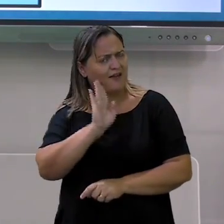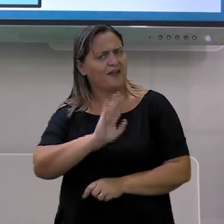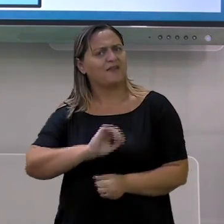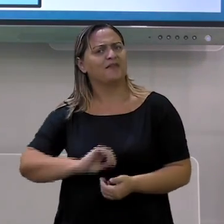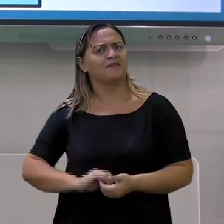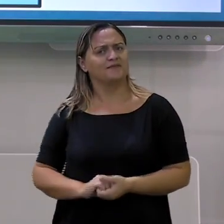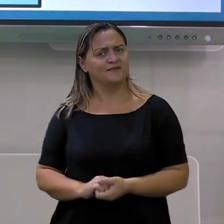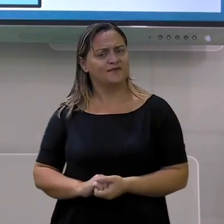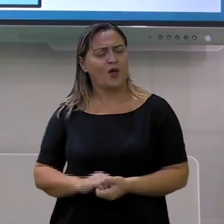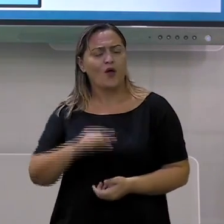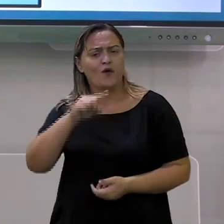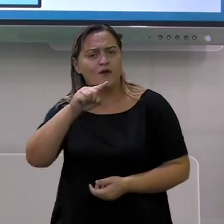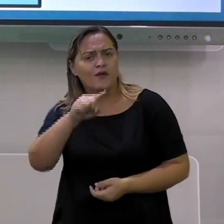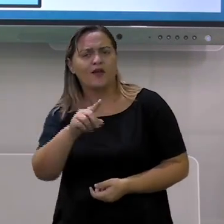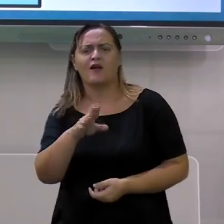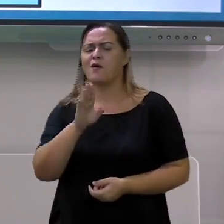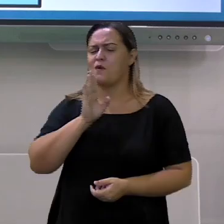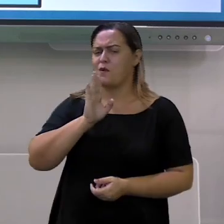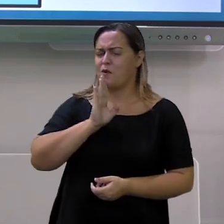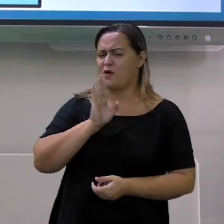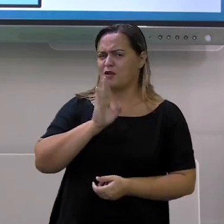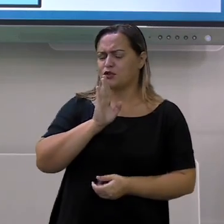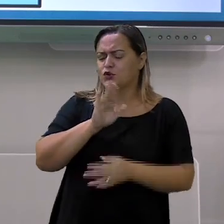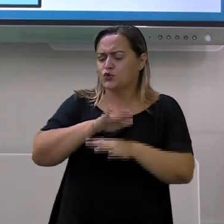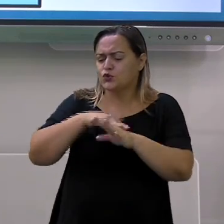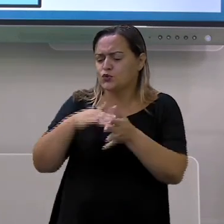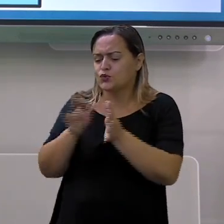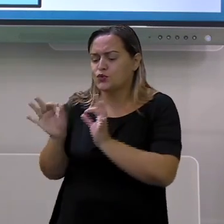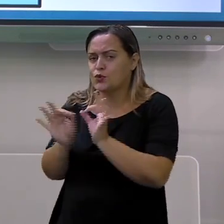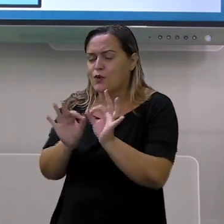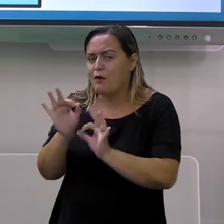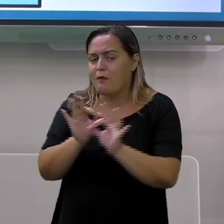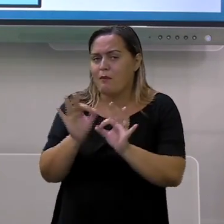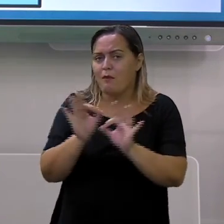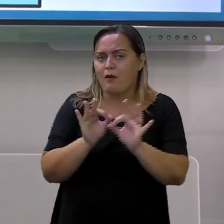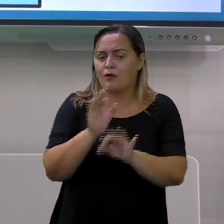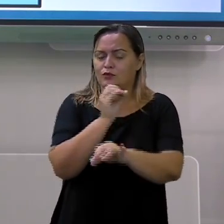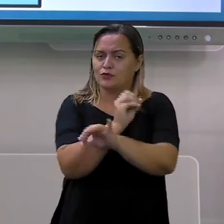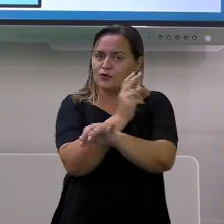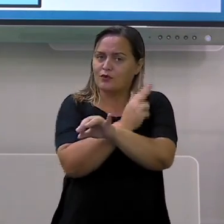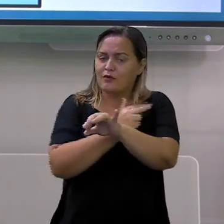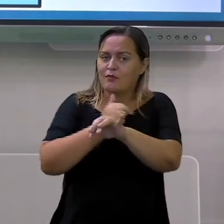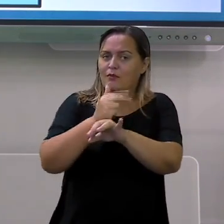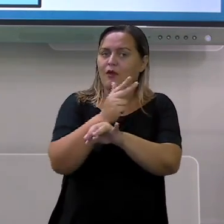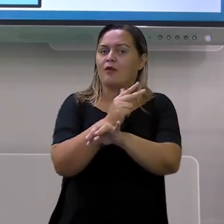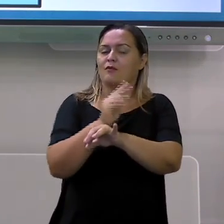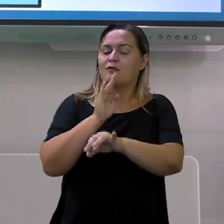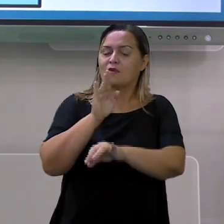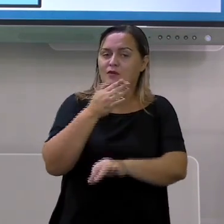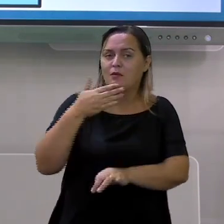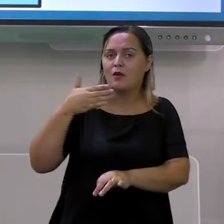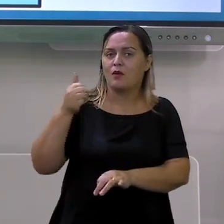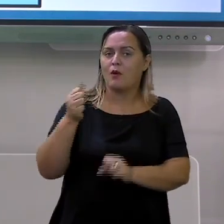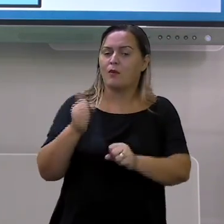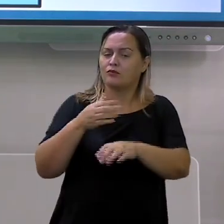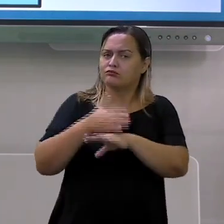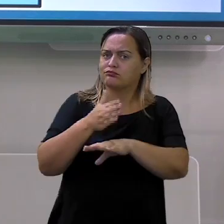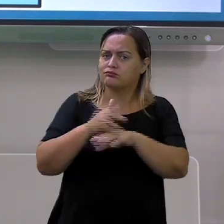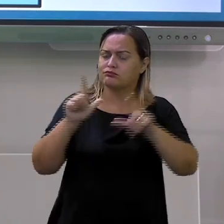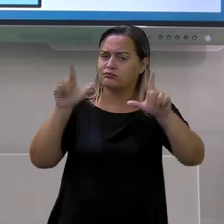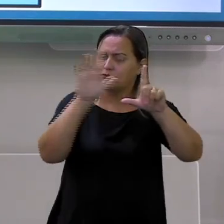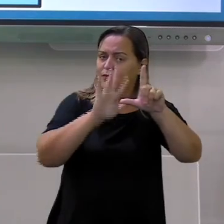Você que quer conhecer as obras de Niemeyer, que quer se aprofundar, acesse as nossas plataformas, lá tem todo o material para